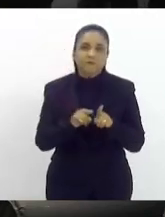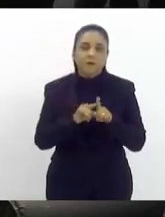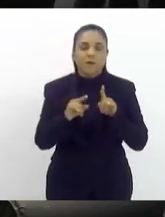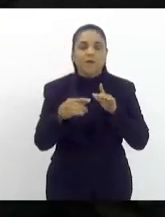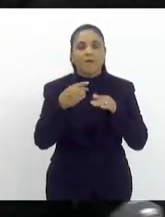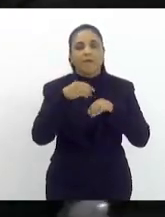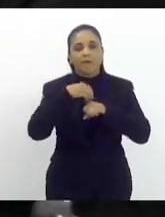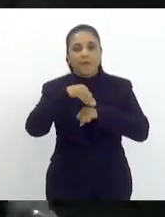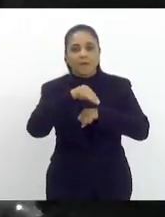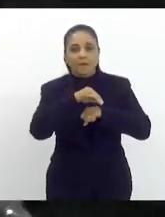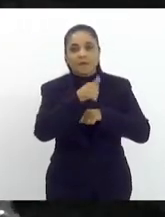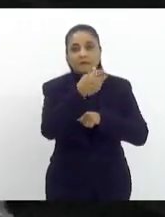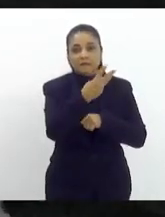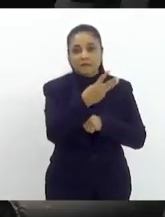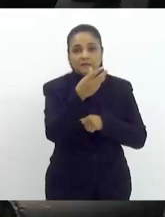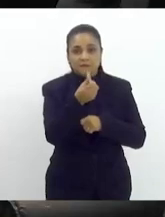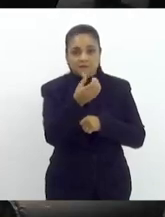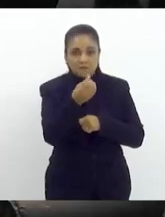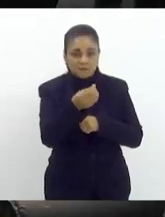legislativa